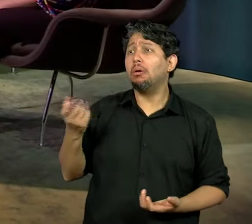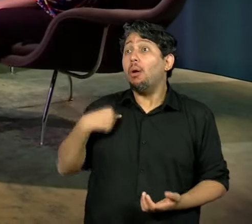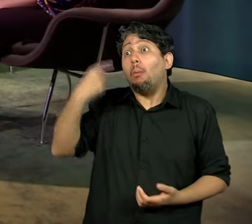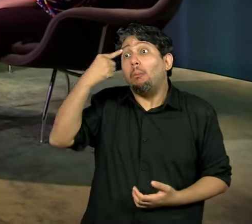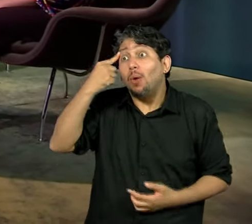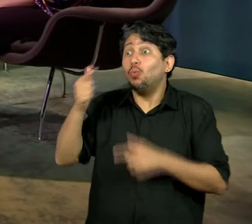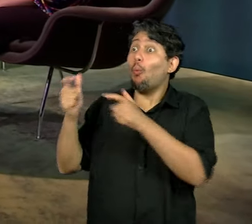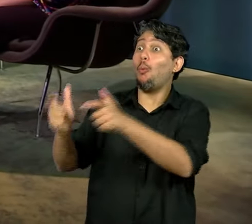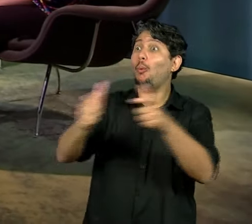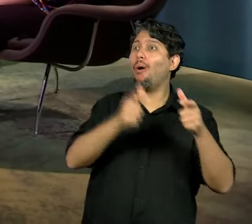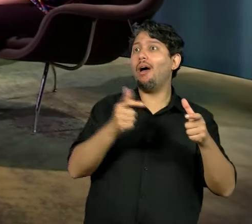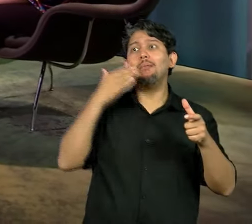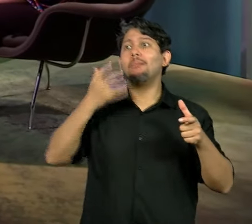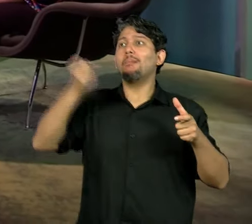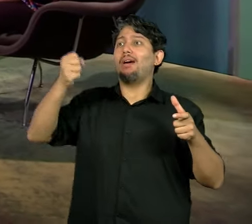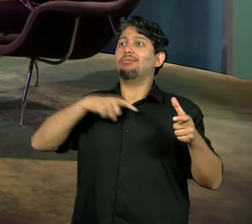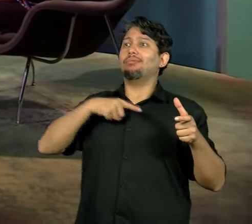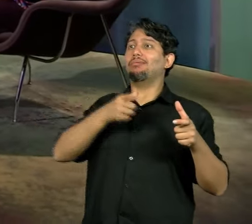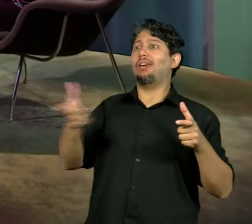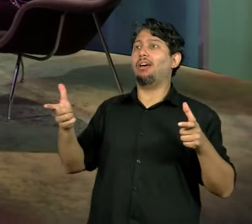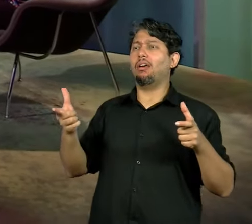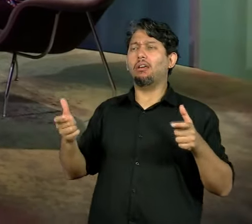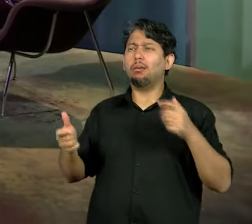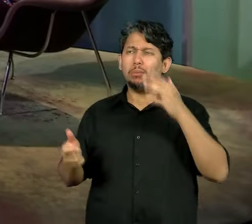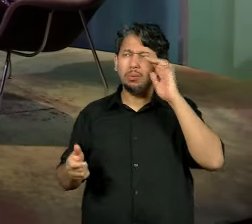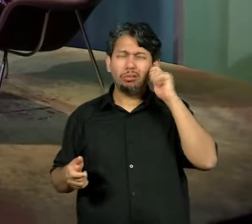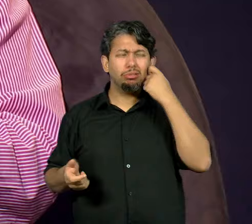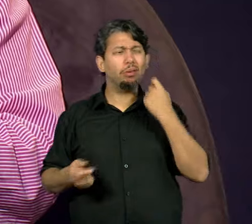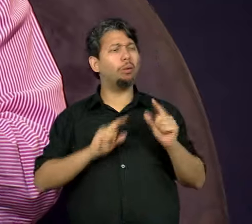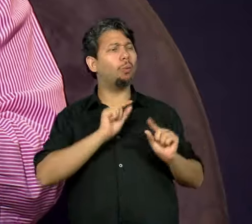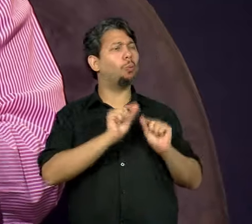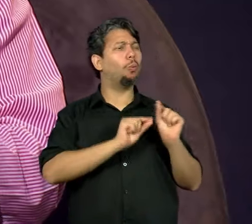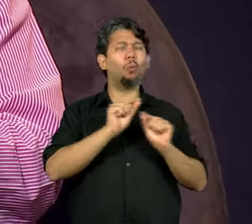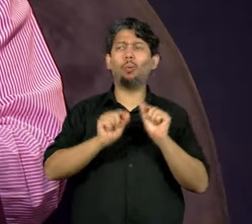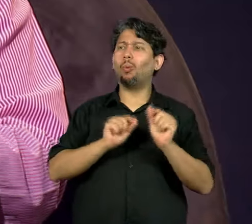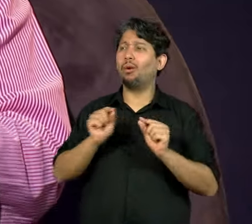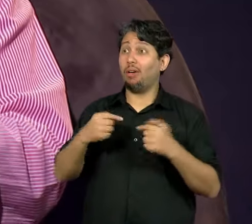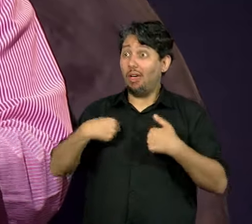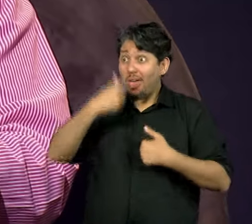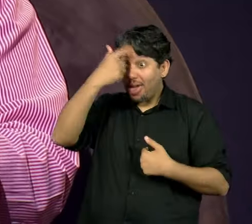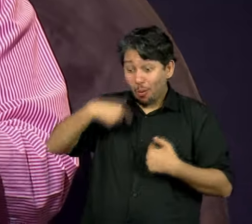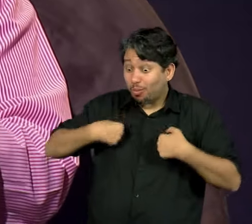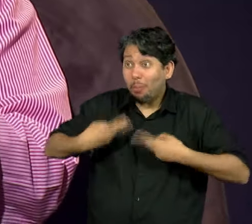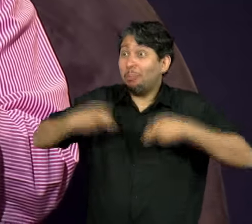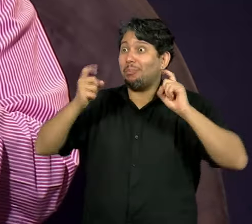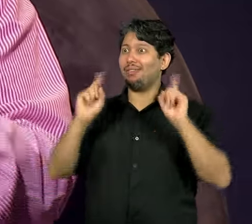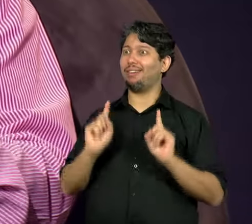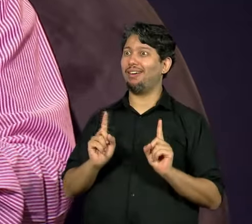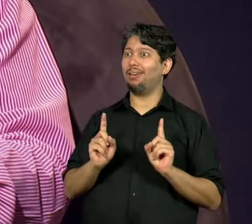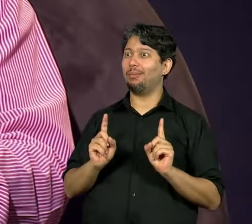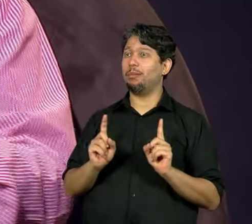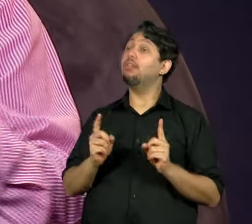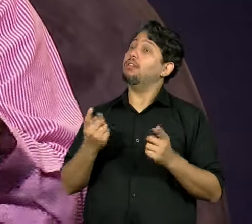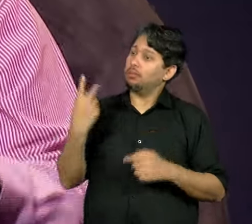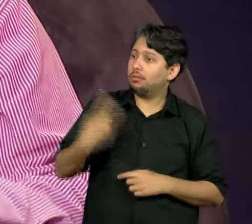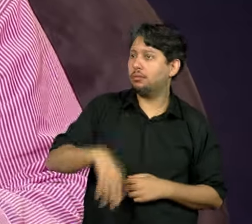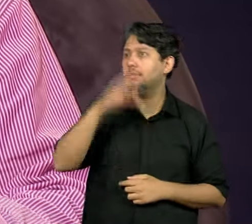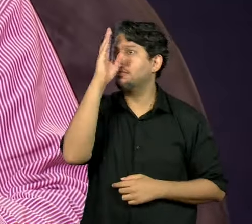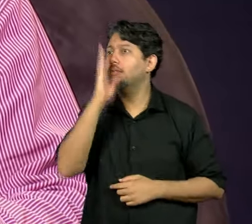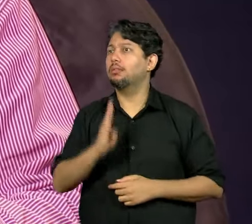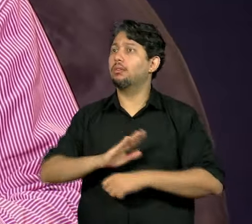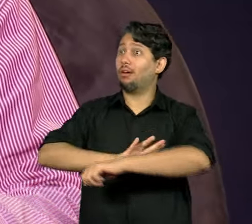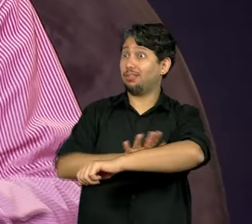da branquitude e a gente não se dá conta de como o racismo no Brasil permeia as